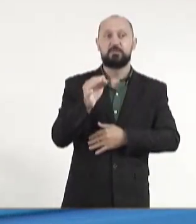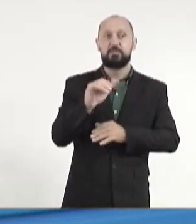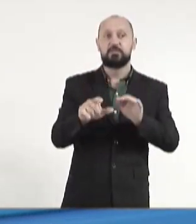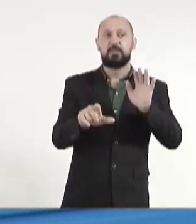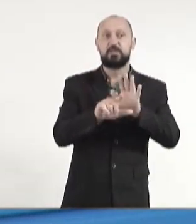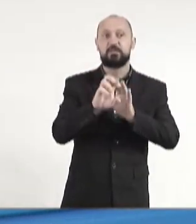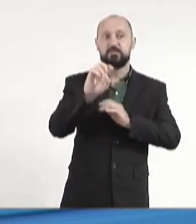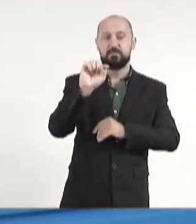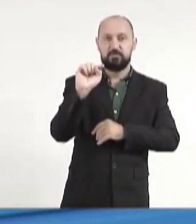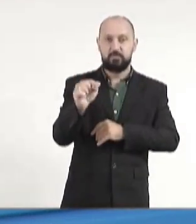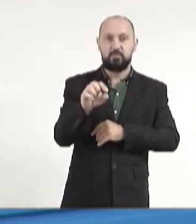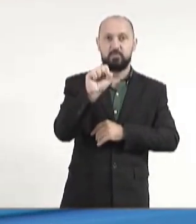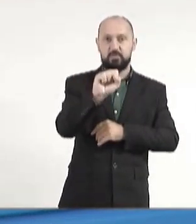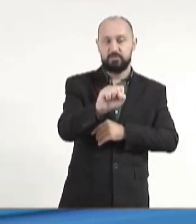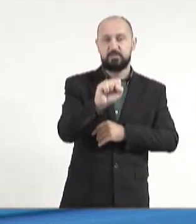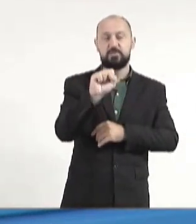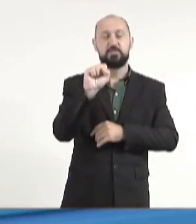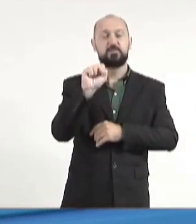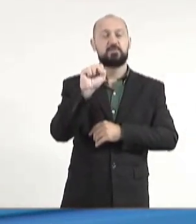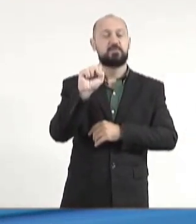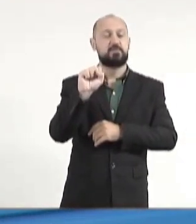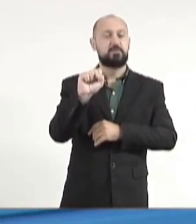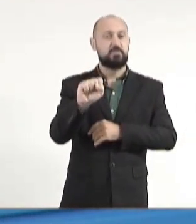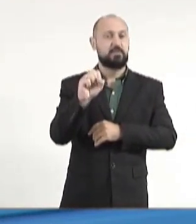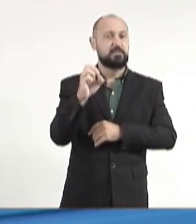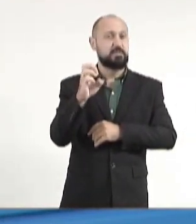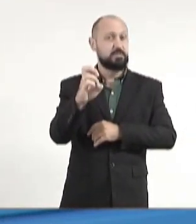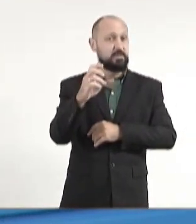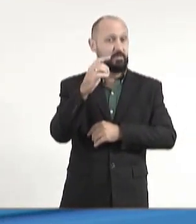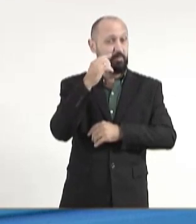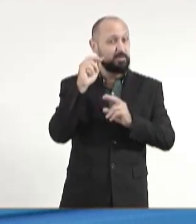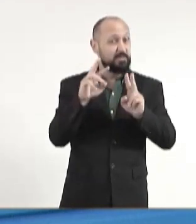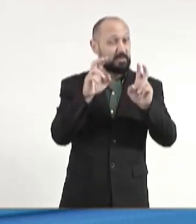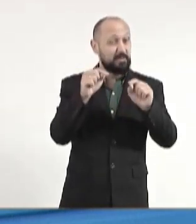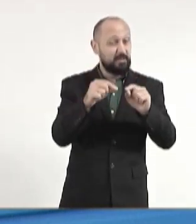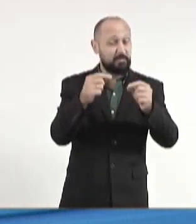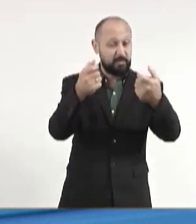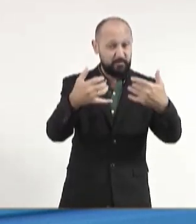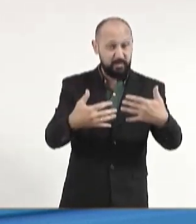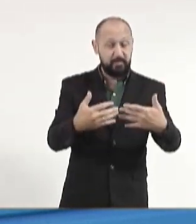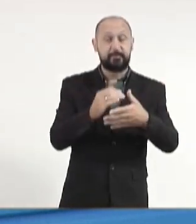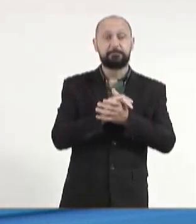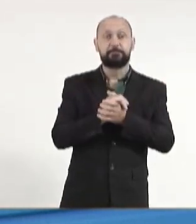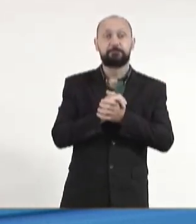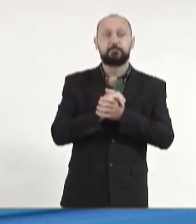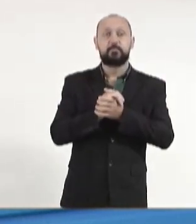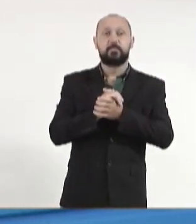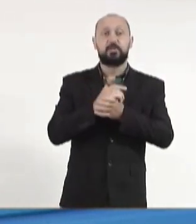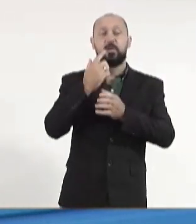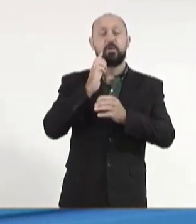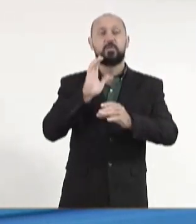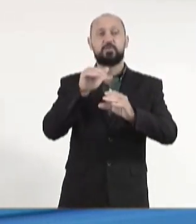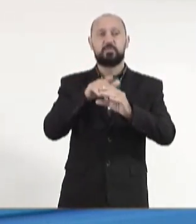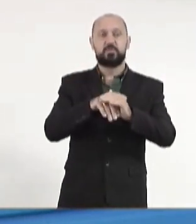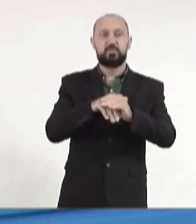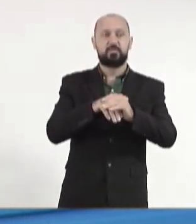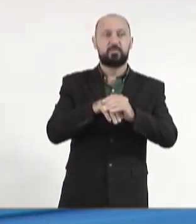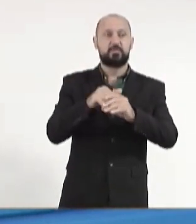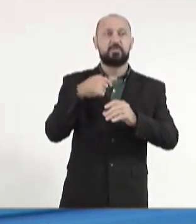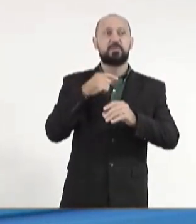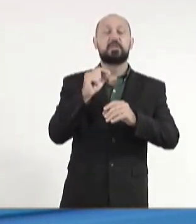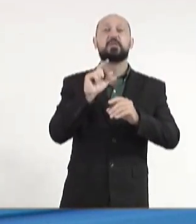em 2022 e a Associação Nacional dos provedores, das